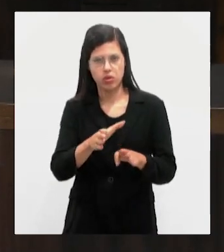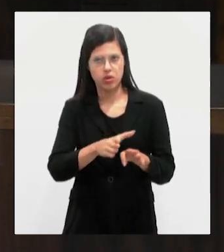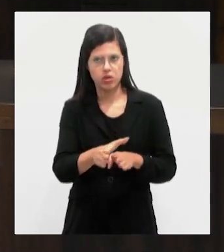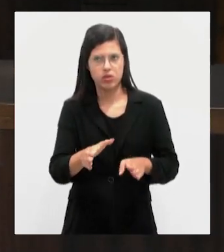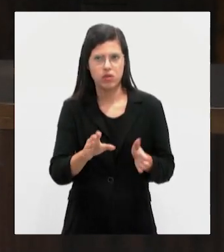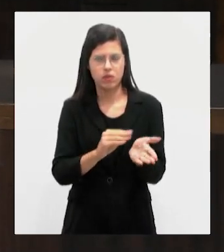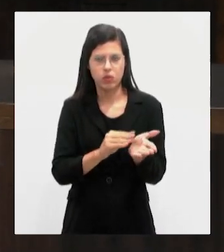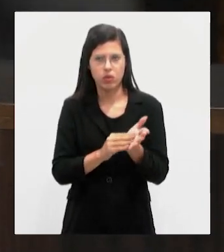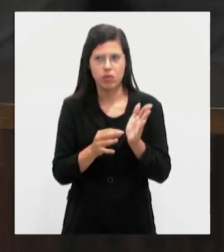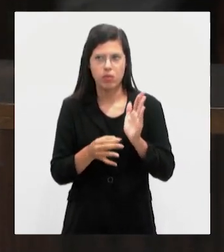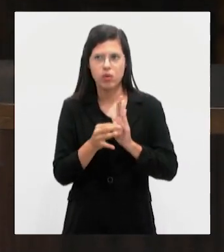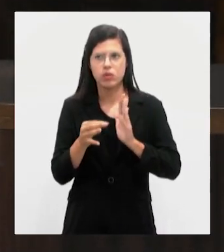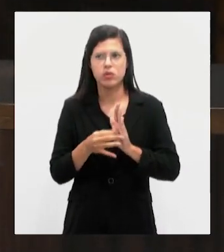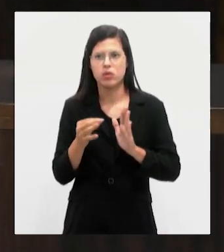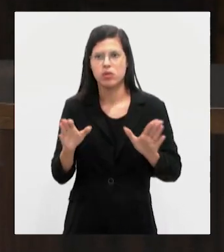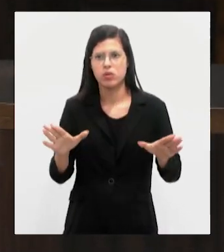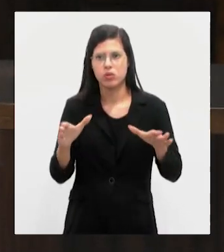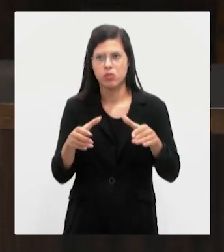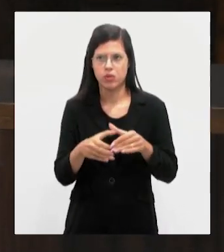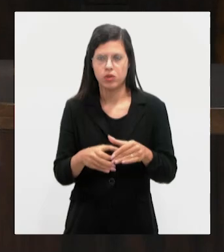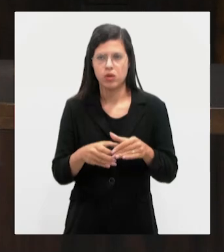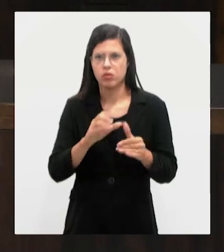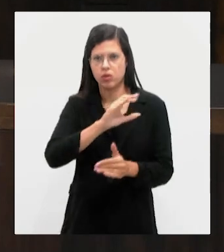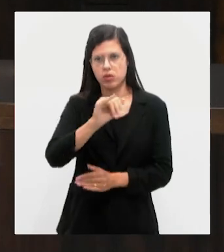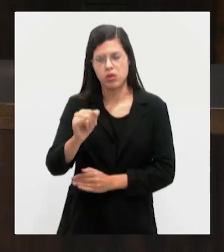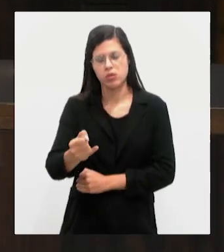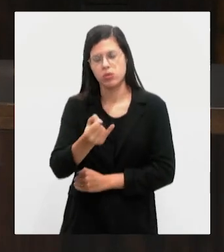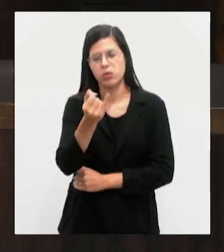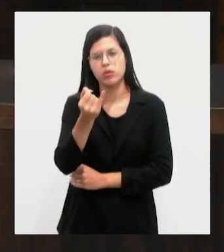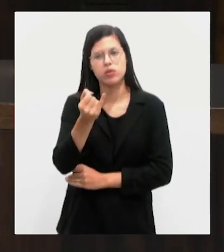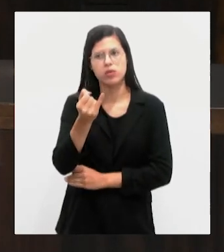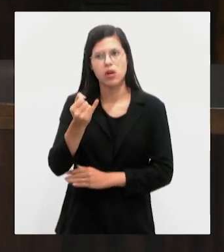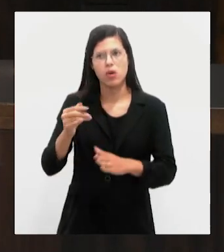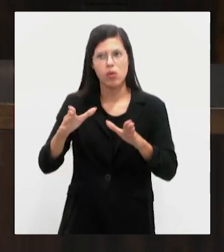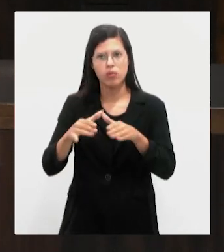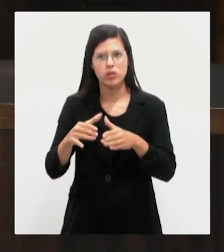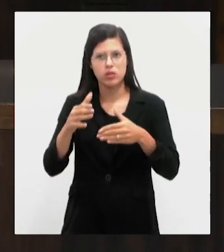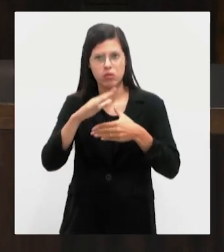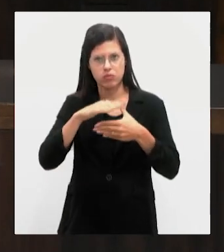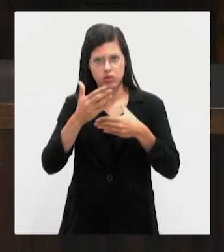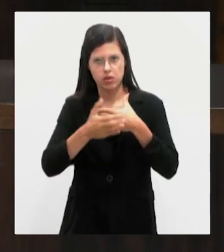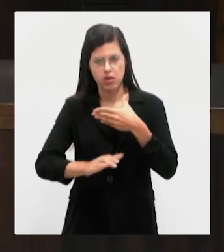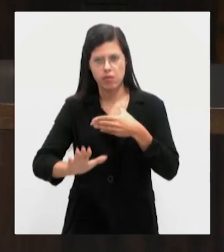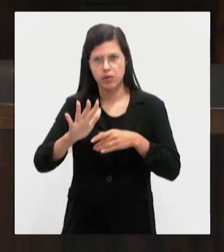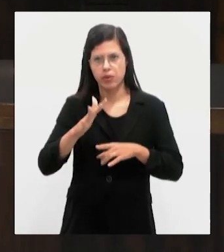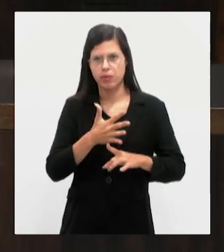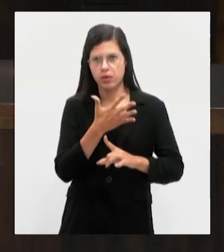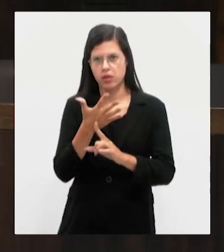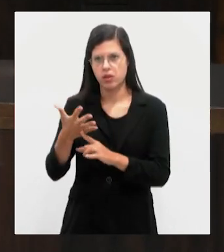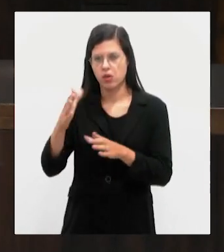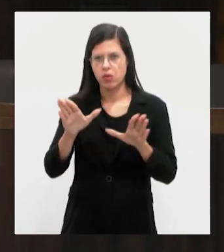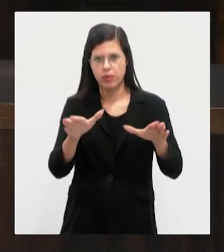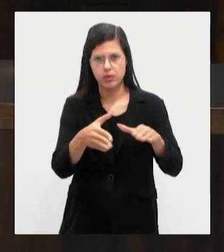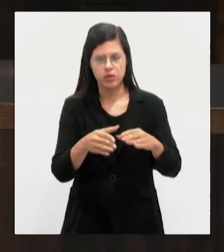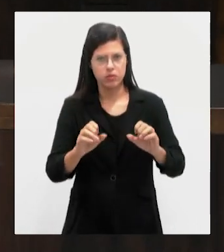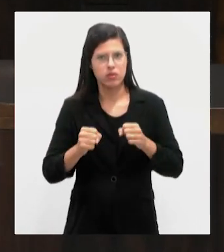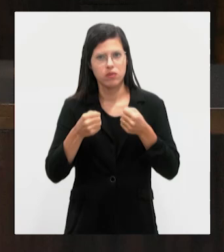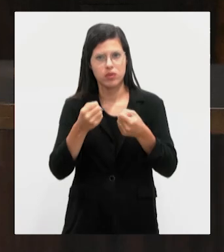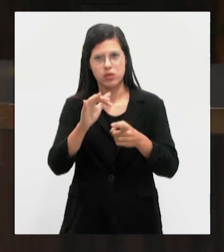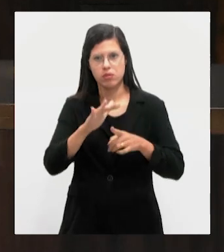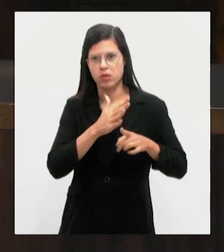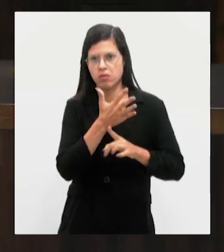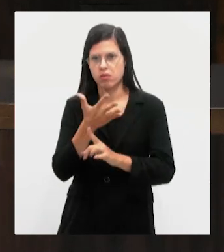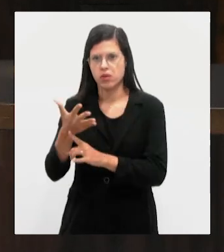Pendendo dos pareceres das comissões de Constituição e Justiça, de Saneamento Ambiental, de Defesa do Meio Ambiente,